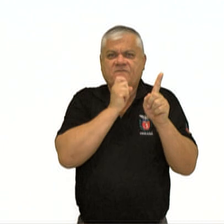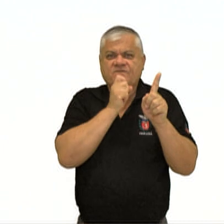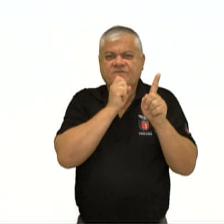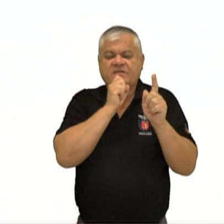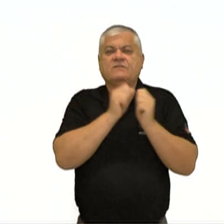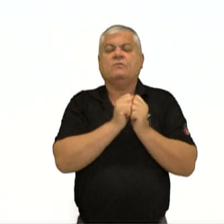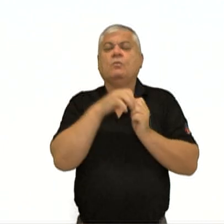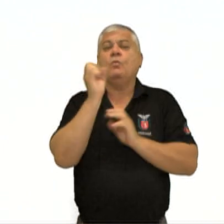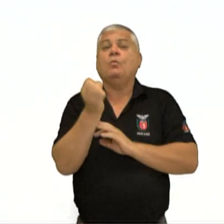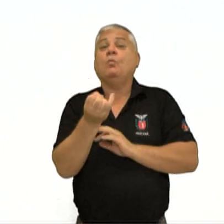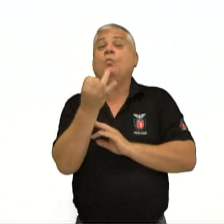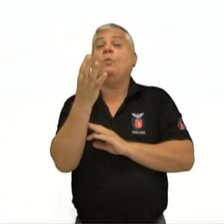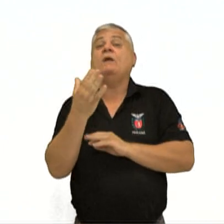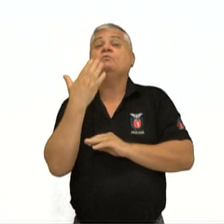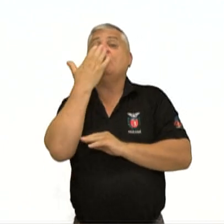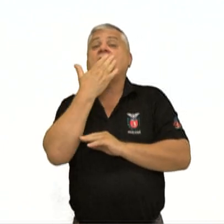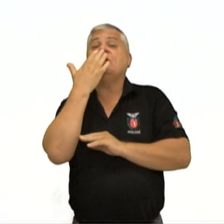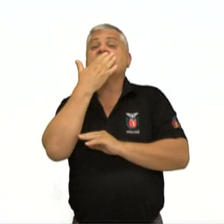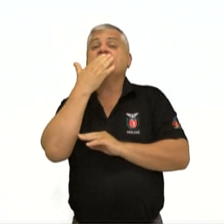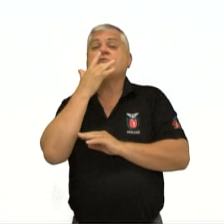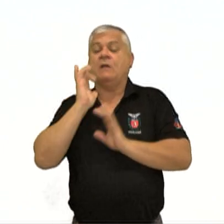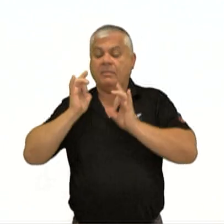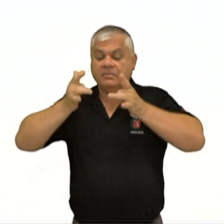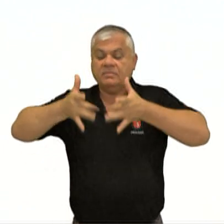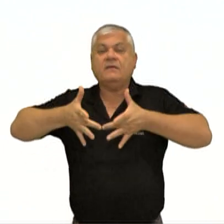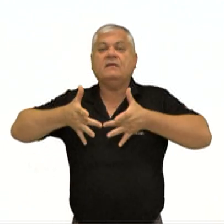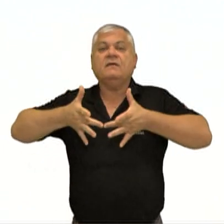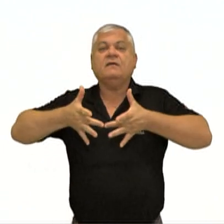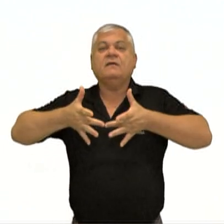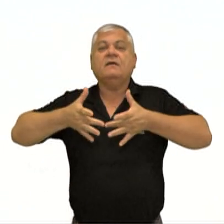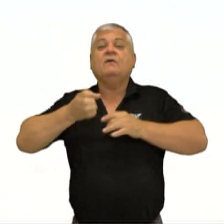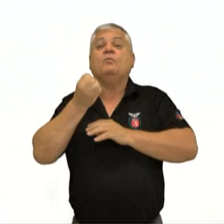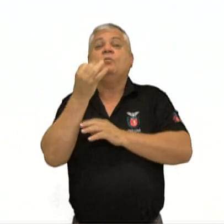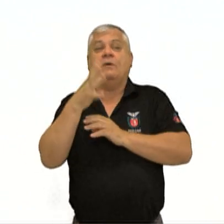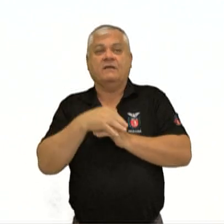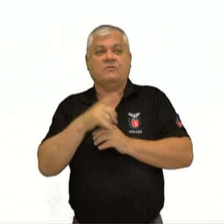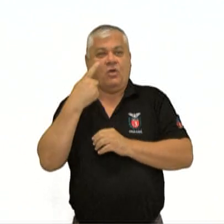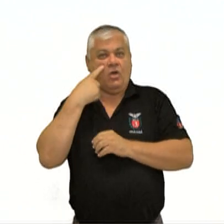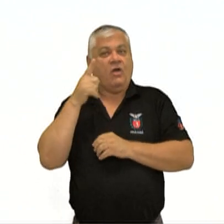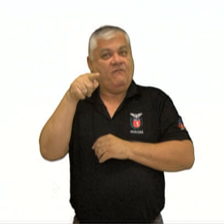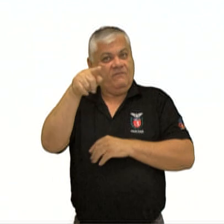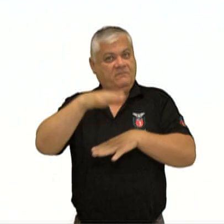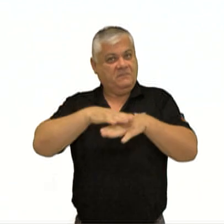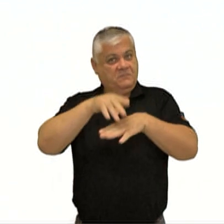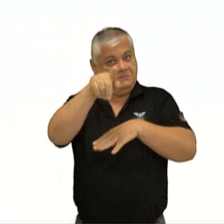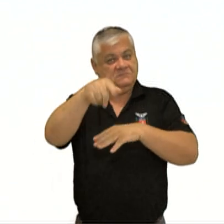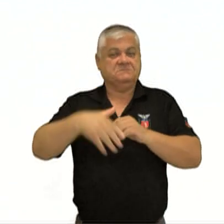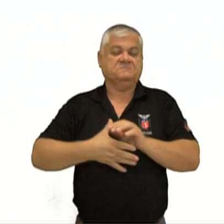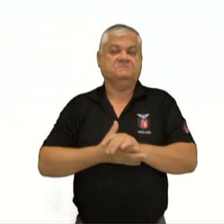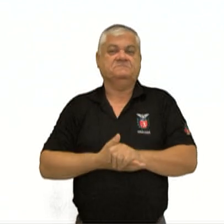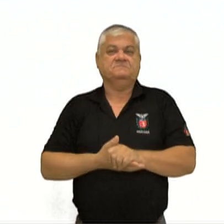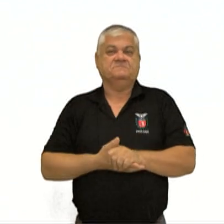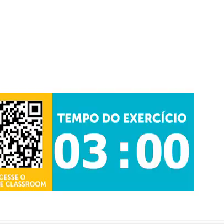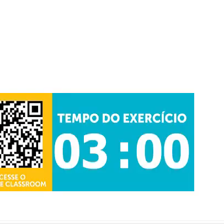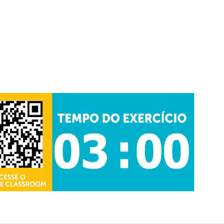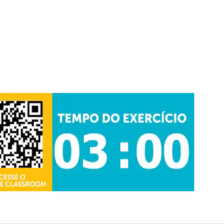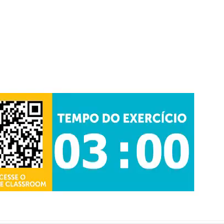do açúcar cristaliza? Temos os dados aqui do coeficiente, agora é com vocês.